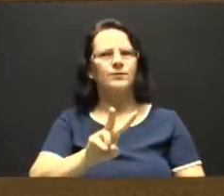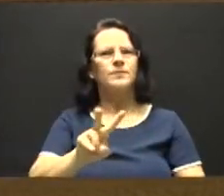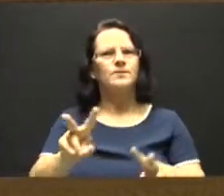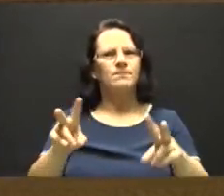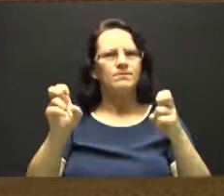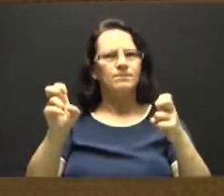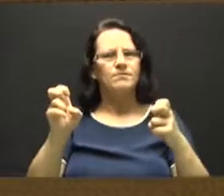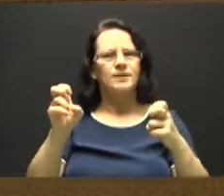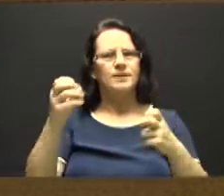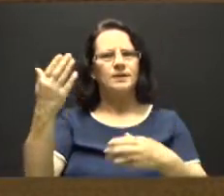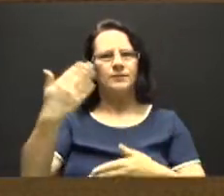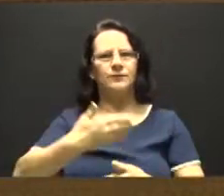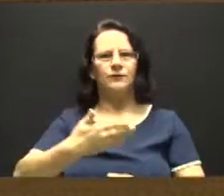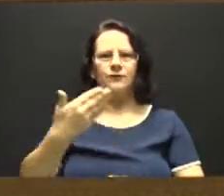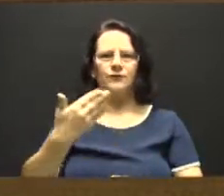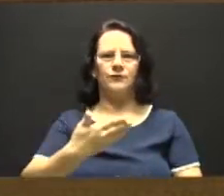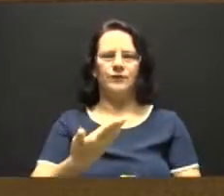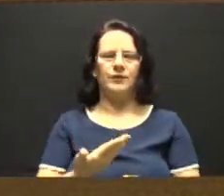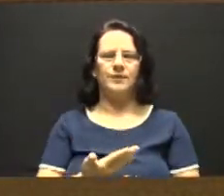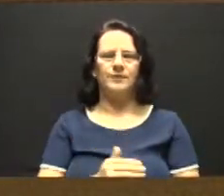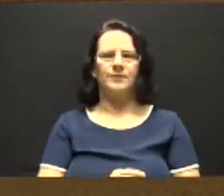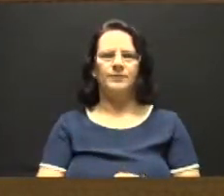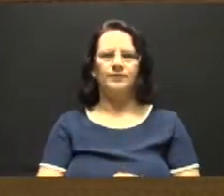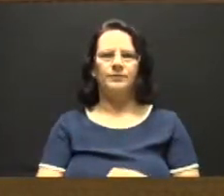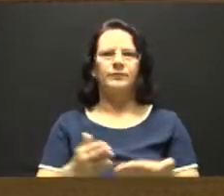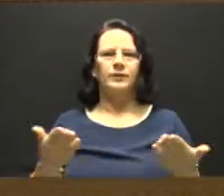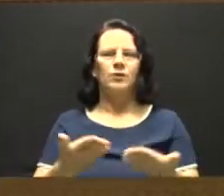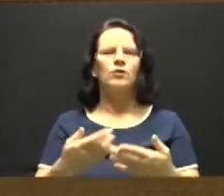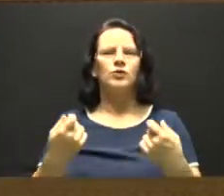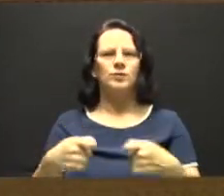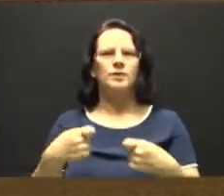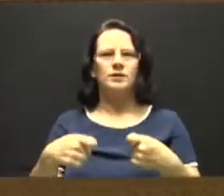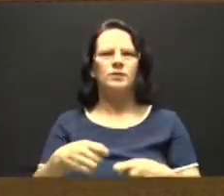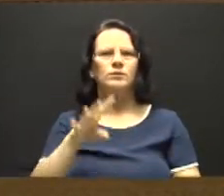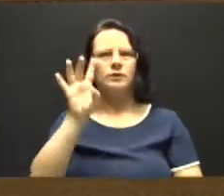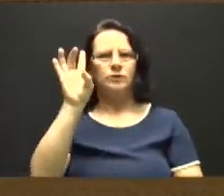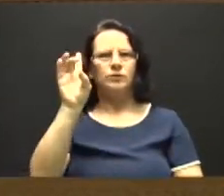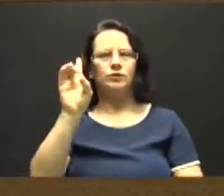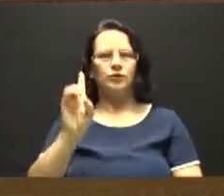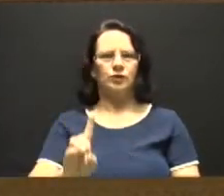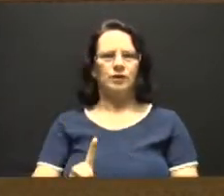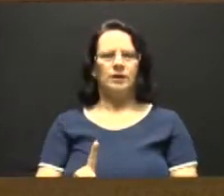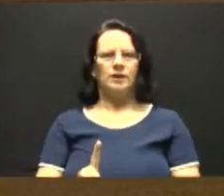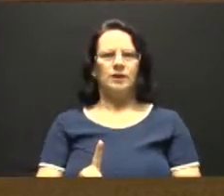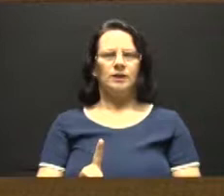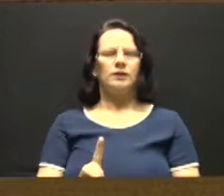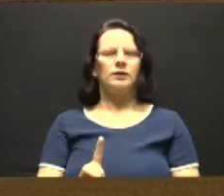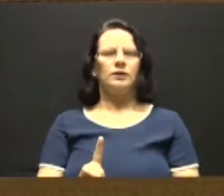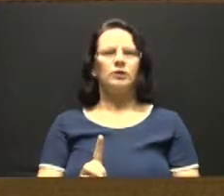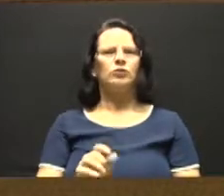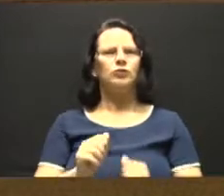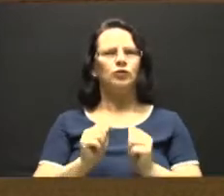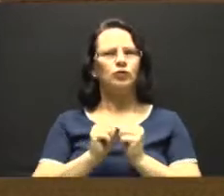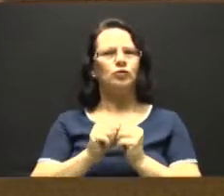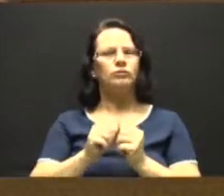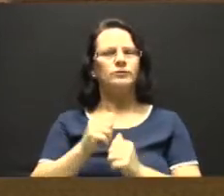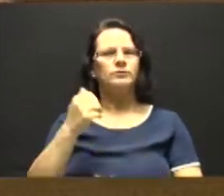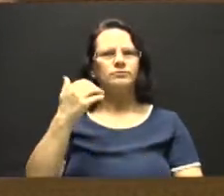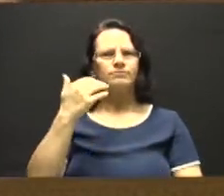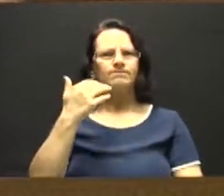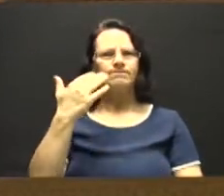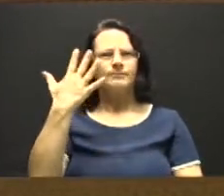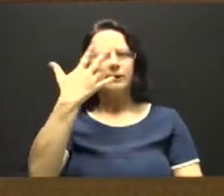o invisível hoje precisamos de um direito que esteja enraizada na contemplação